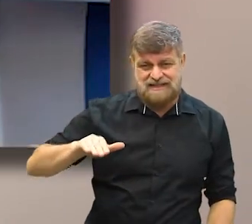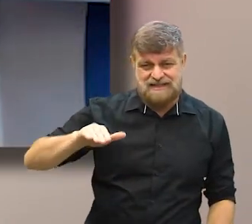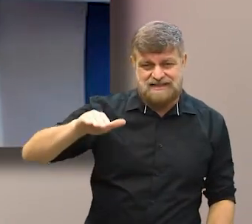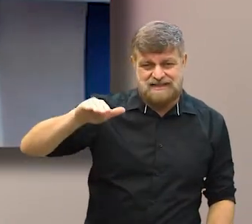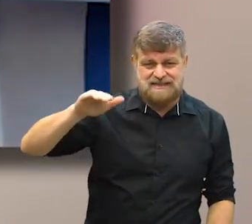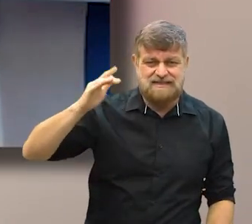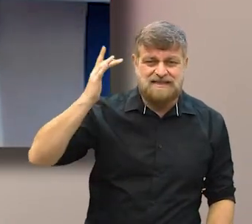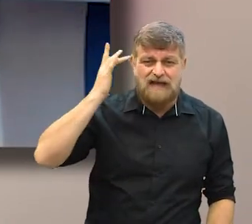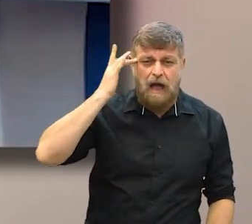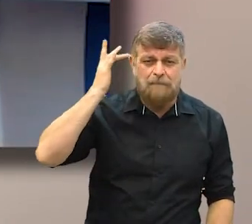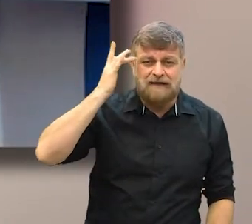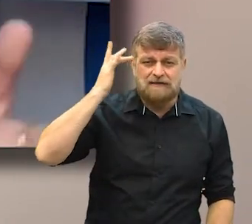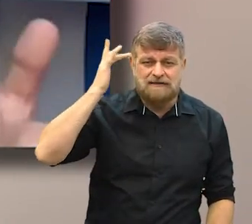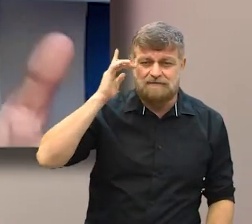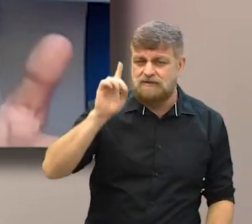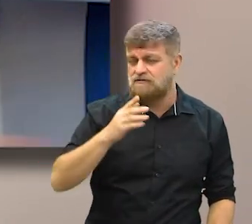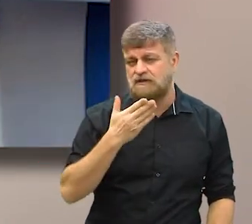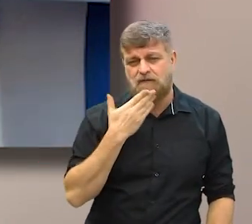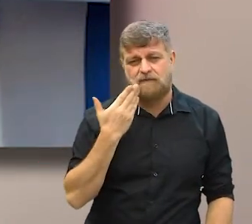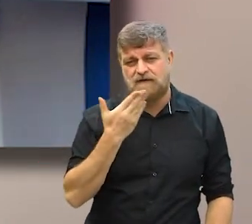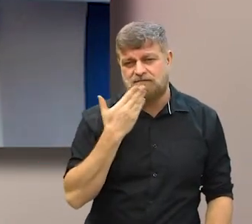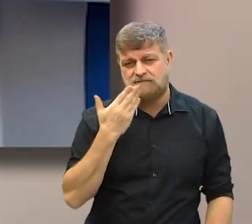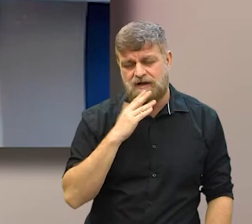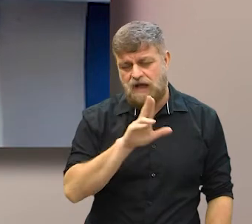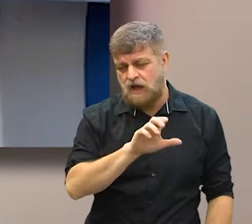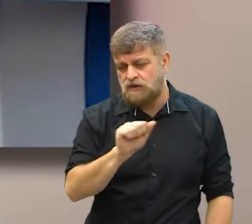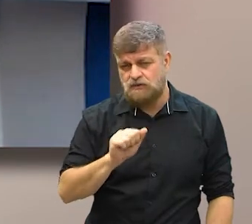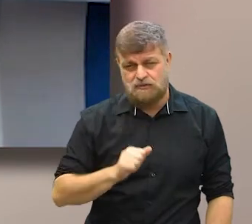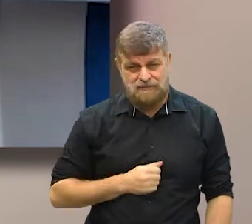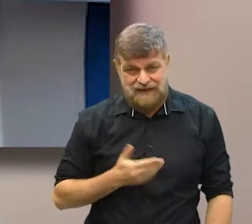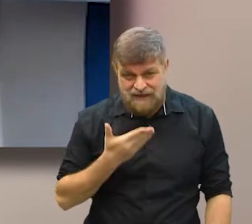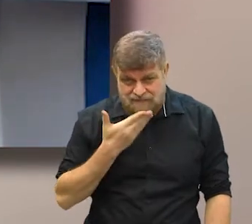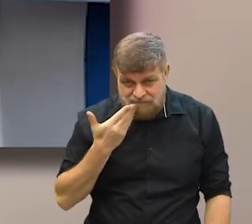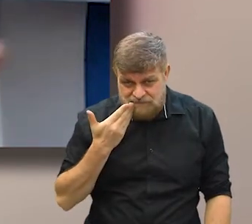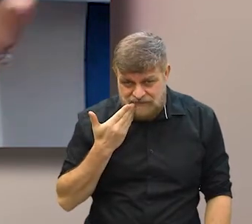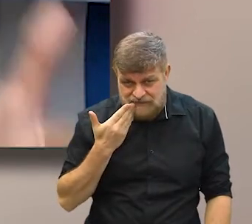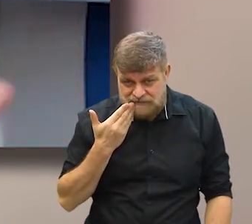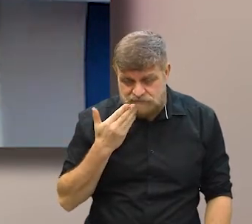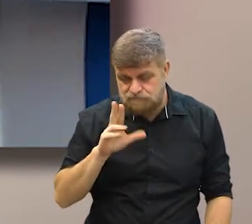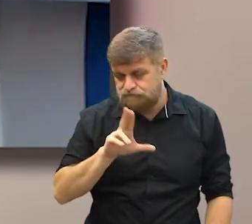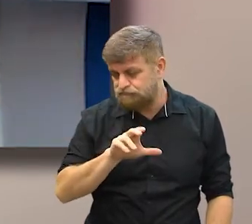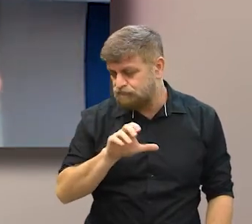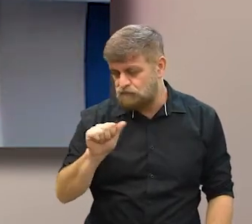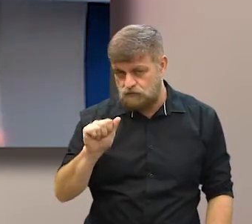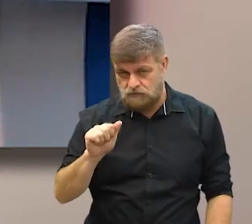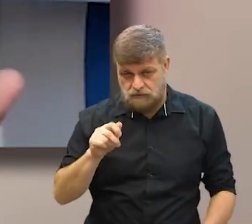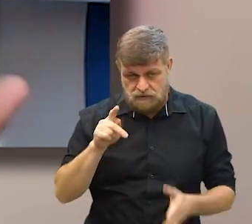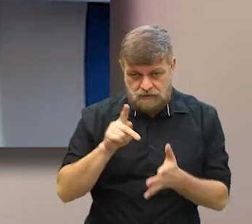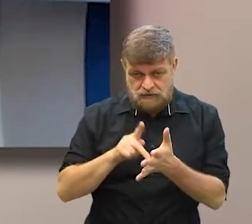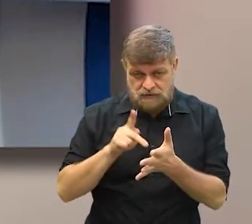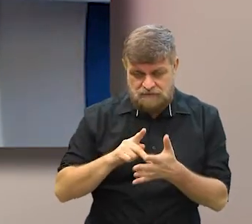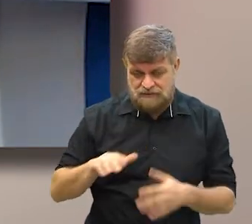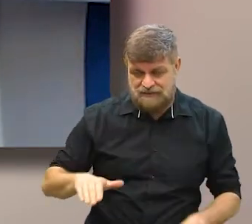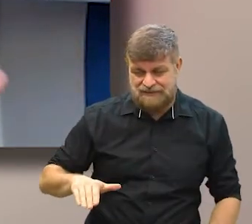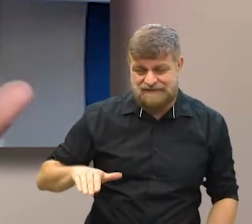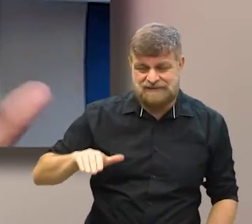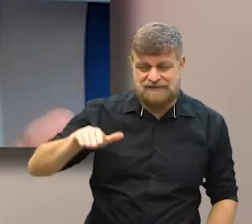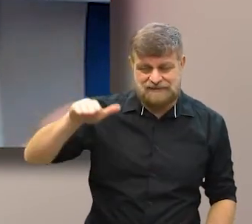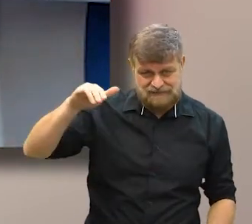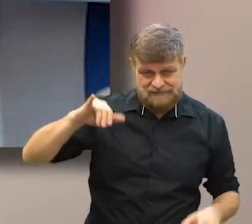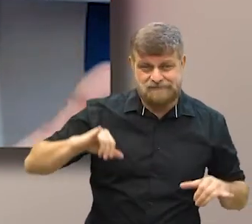e de amadurecimento não é fácil. Nunca foi e nunca será. Não é verdade? Crescer